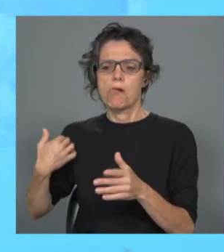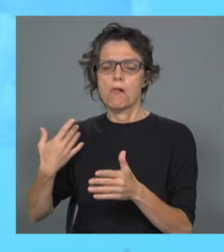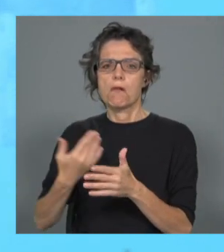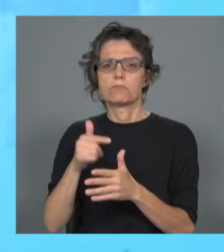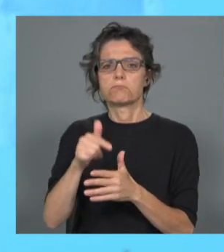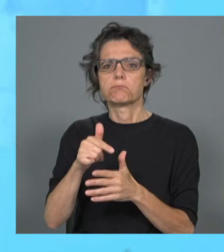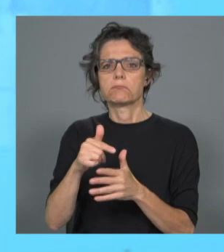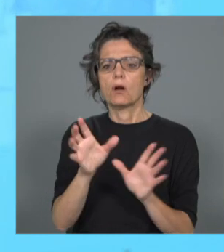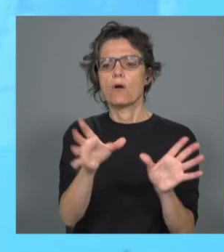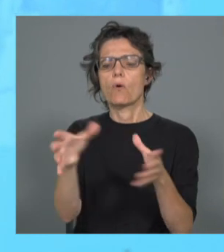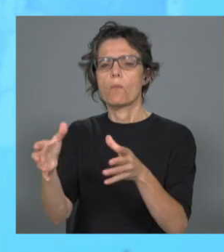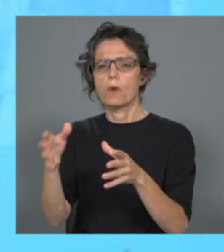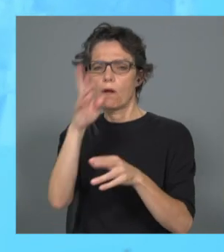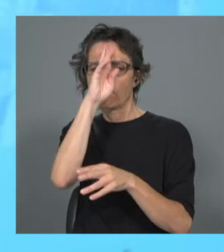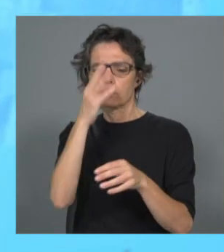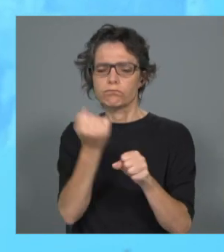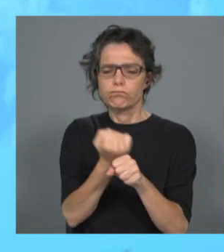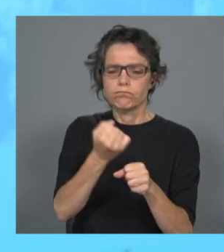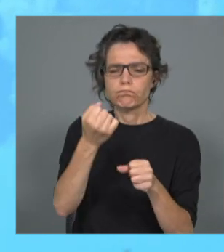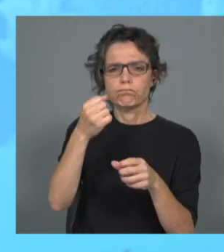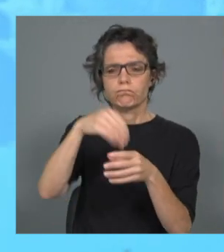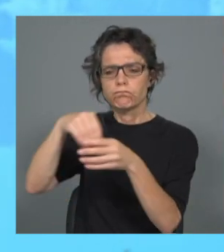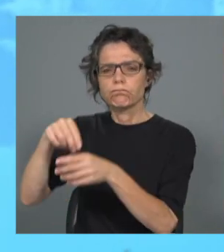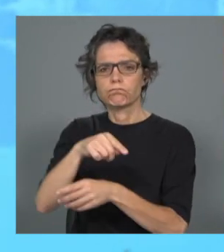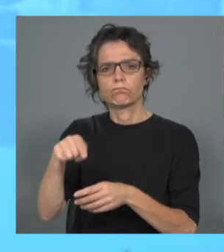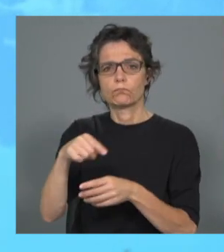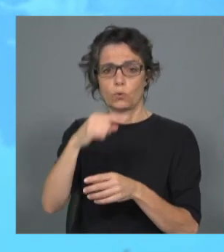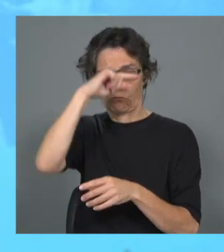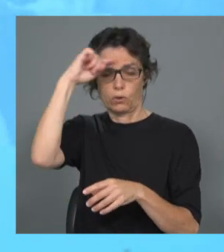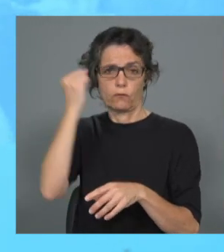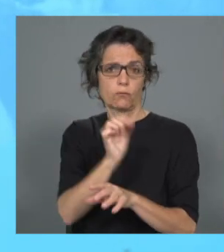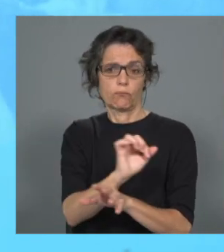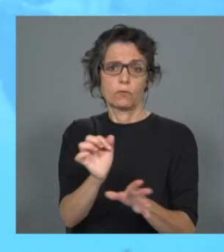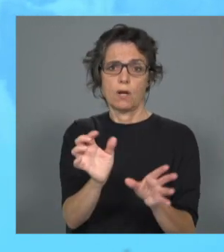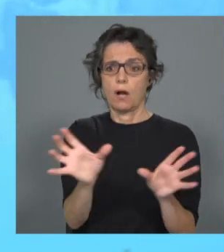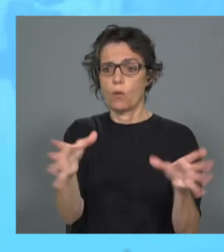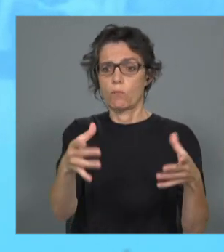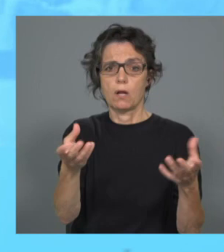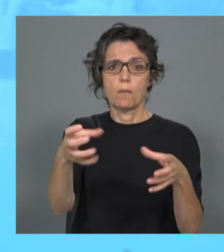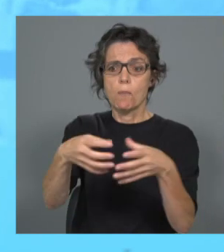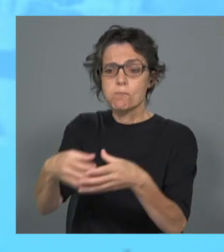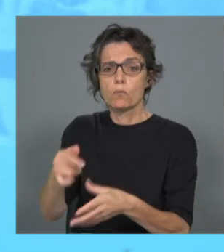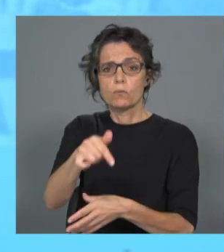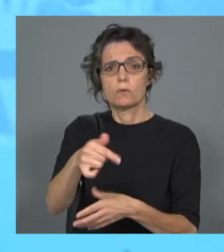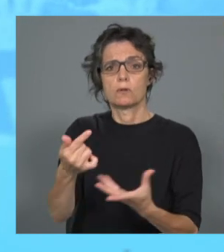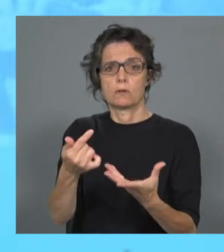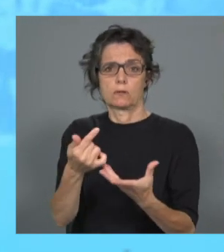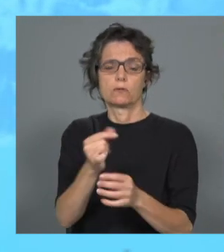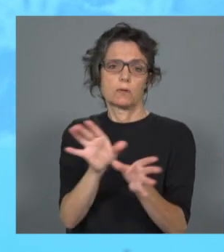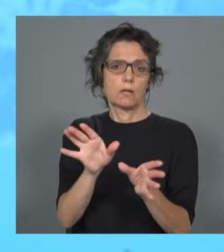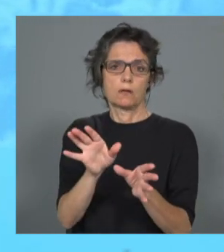muitas comunidades e grupos, certamente com dificuldades. Isso não é difícil